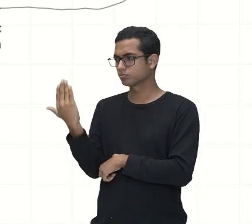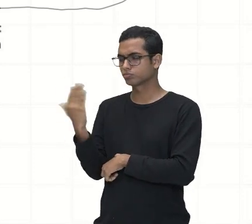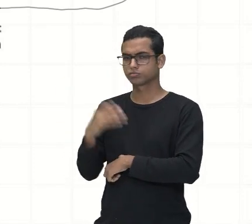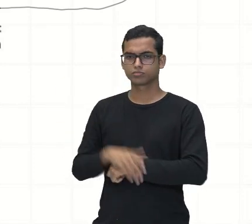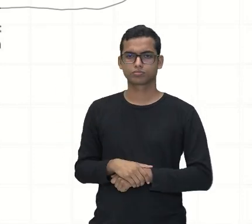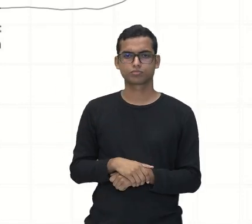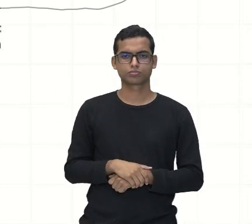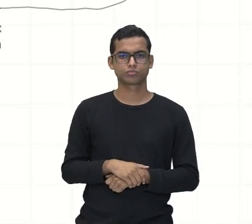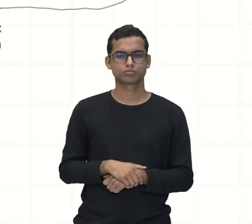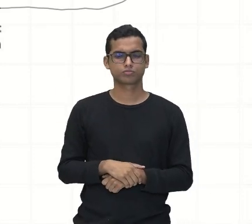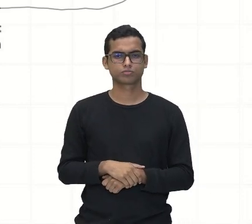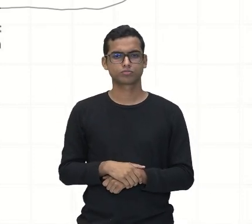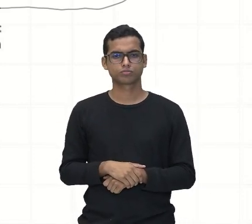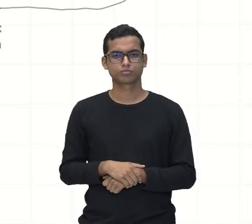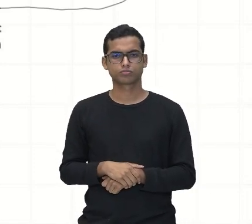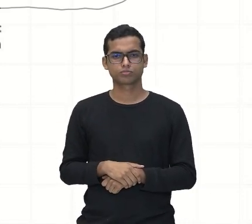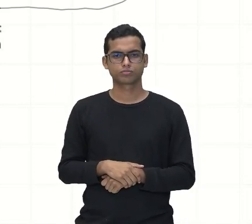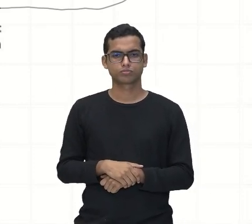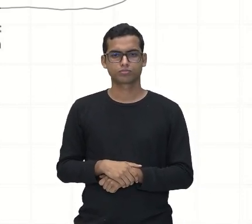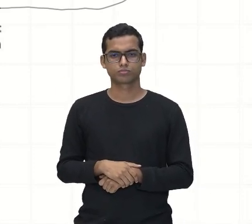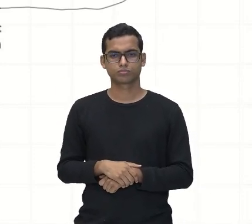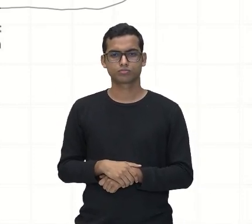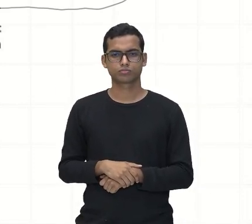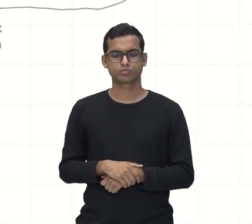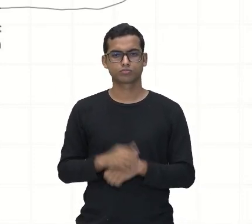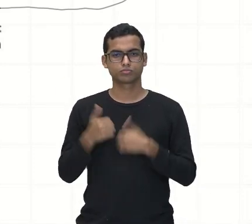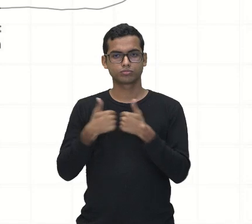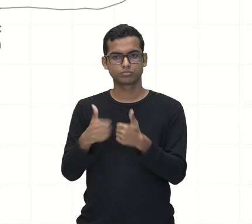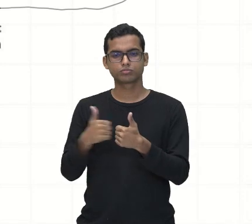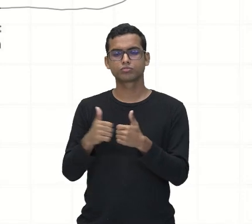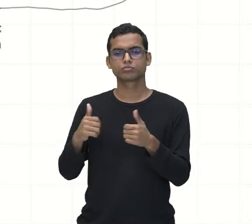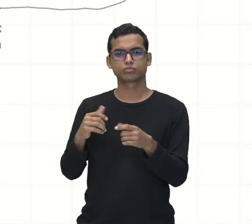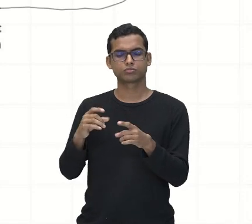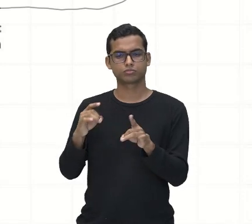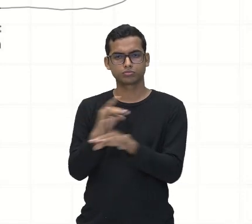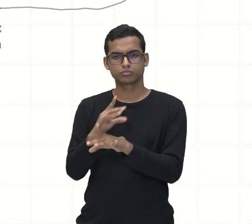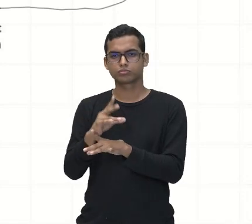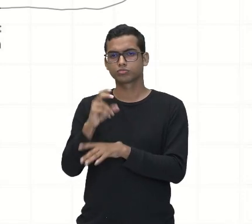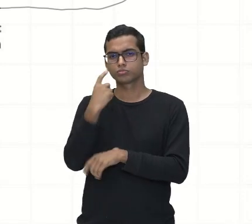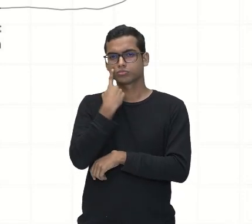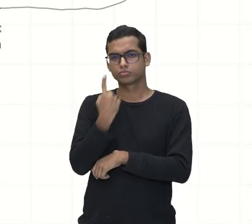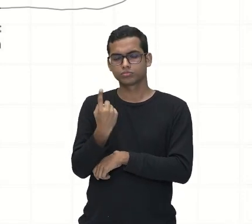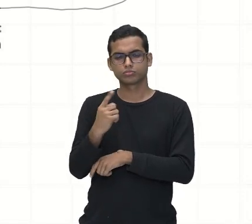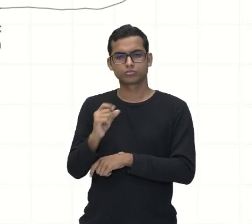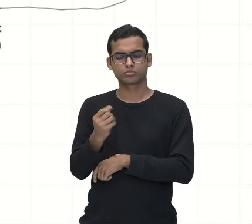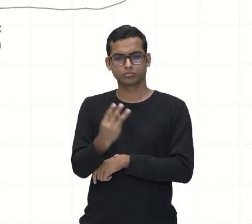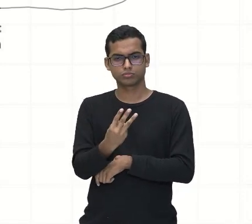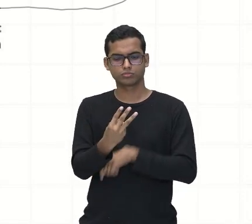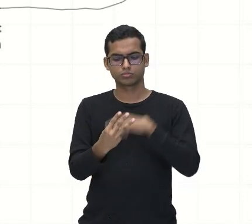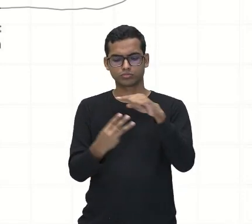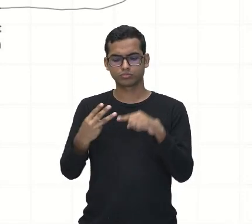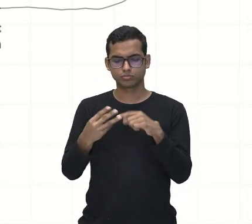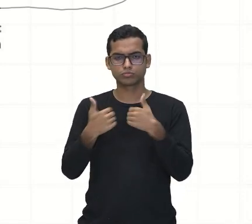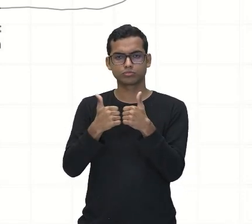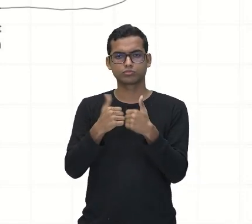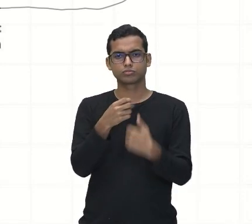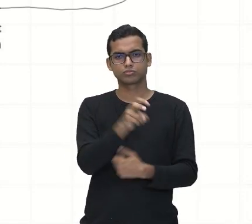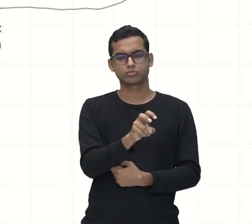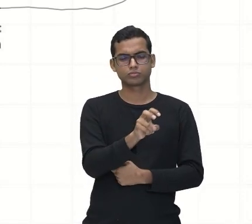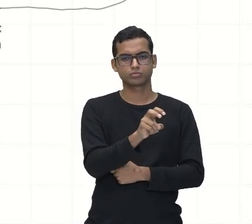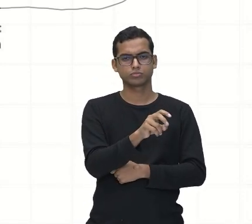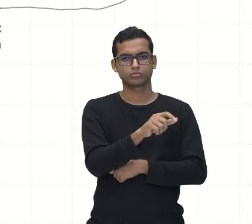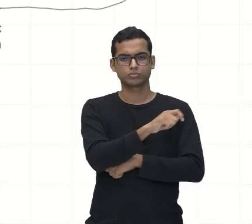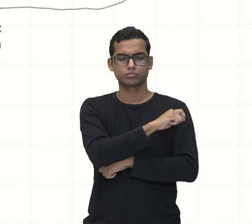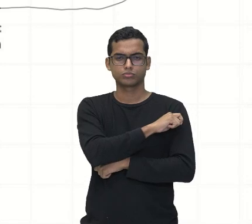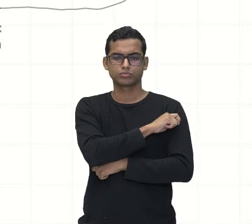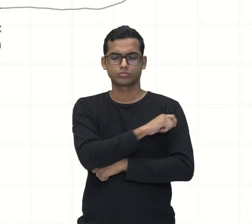10. Né? 5 mais 5, 10. 3 ônibus, 15. 3 ônibusinho aqui, então um